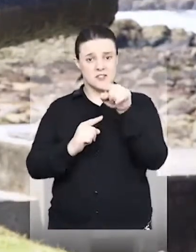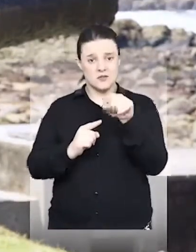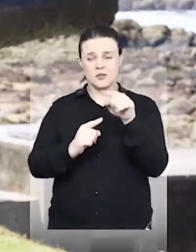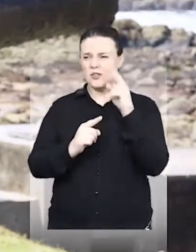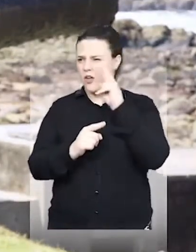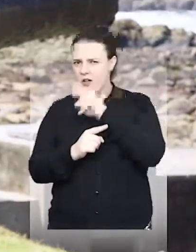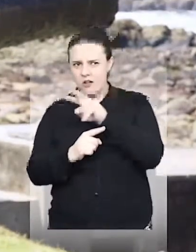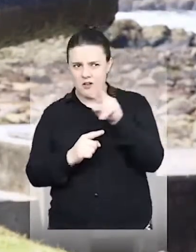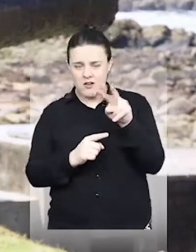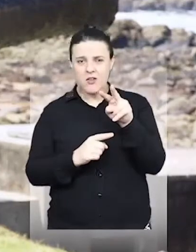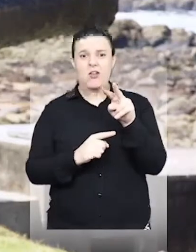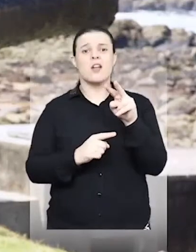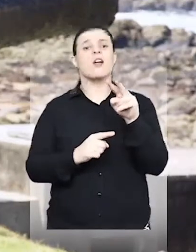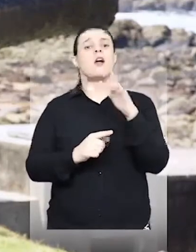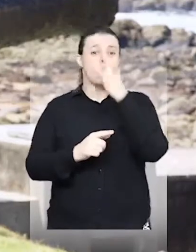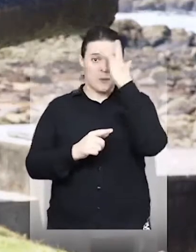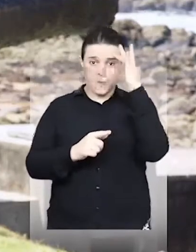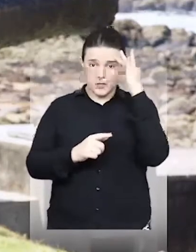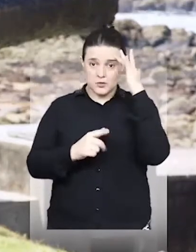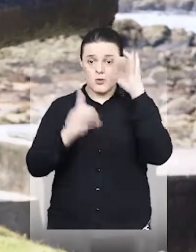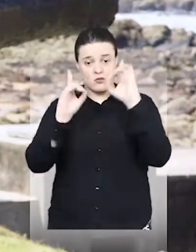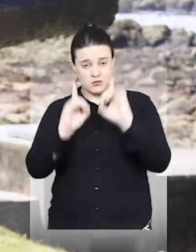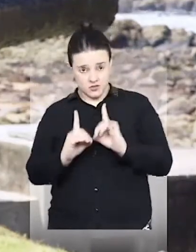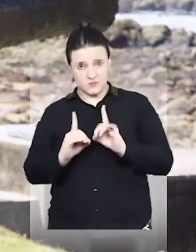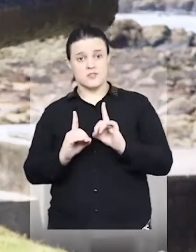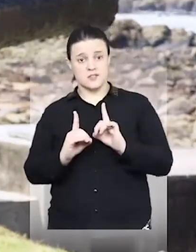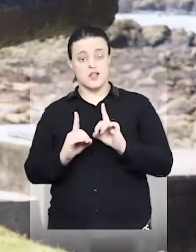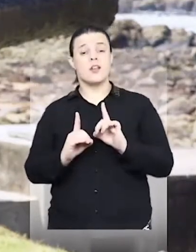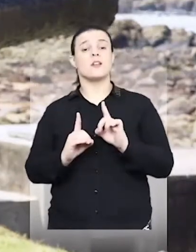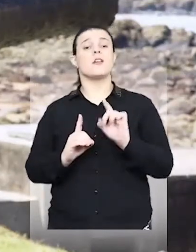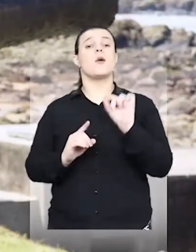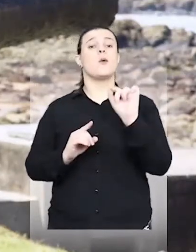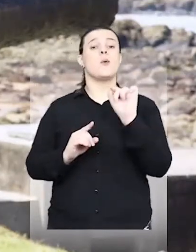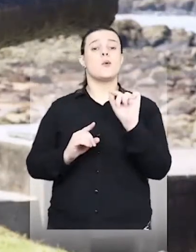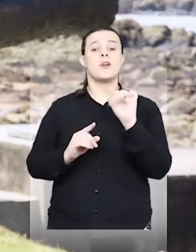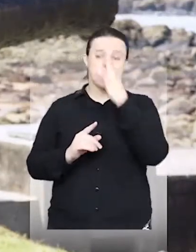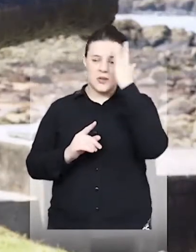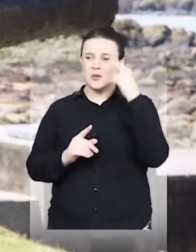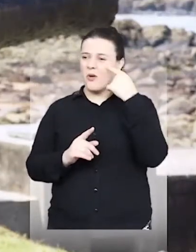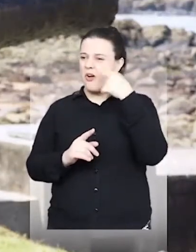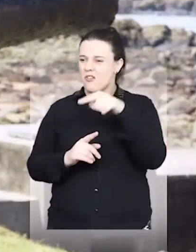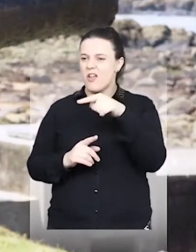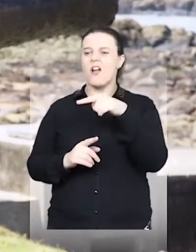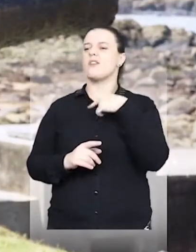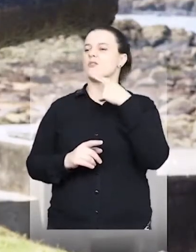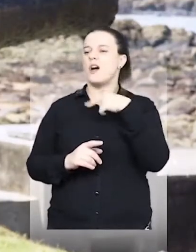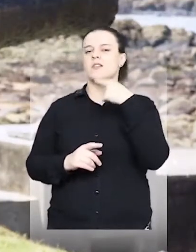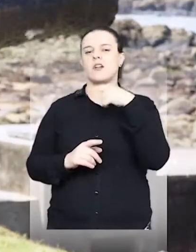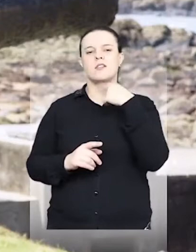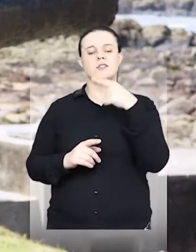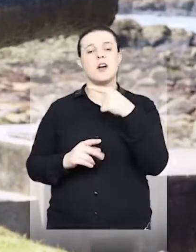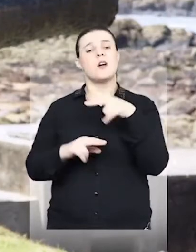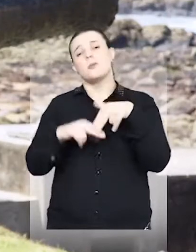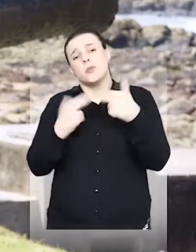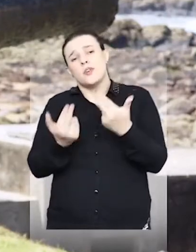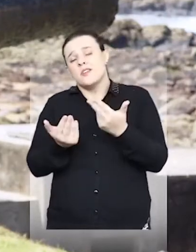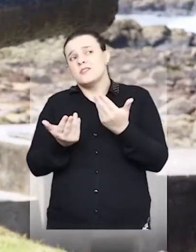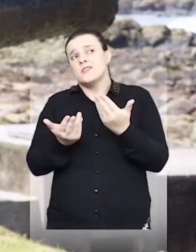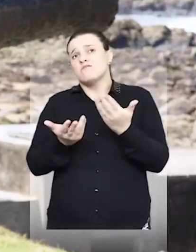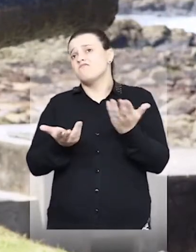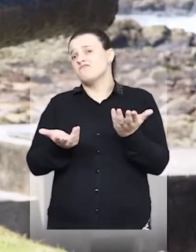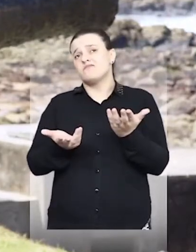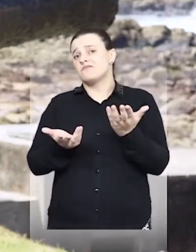você for reparar, a pessoa com deficiência, ela é inviabilizada, digamos assim, por uma